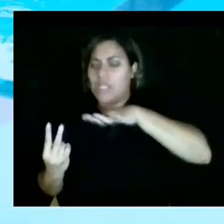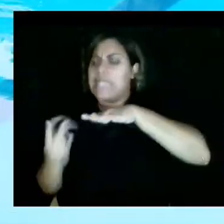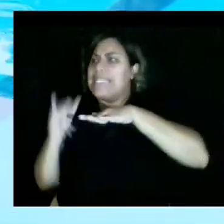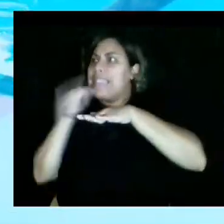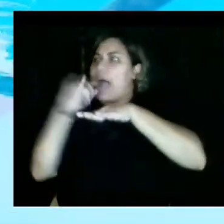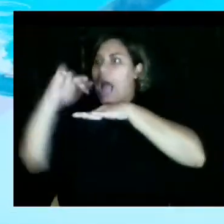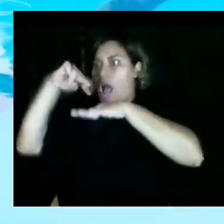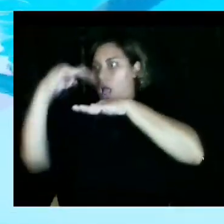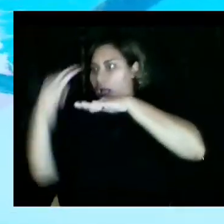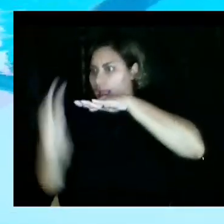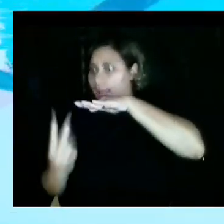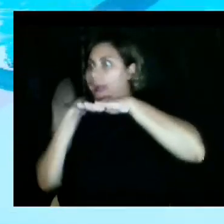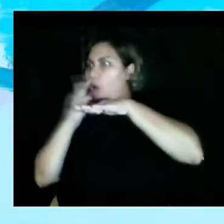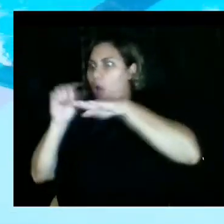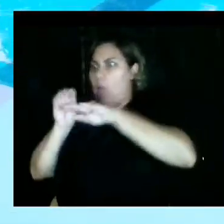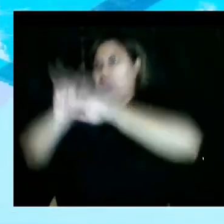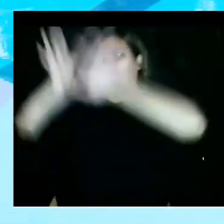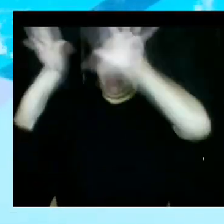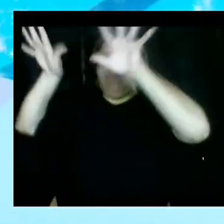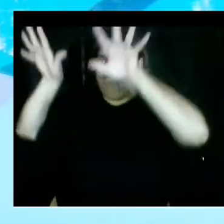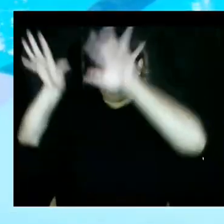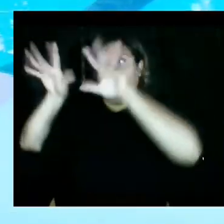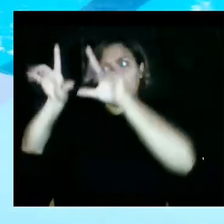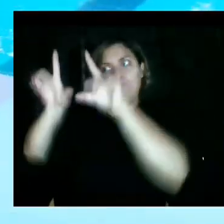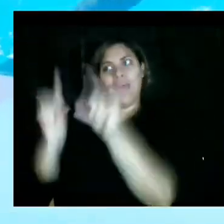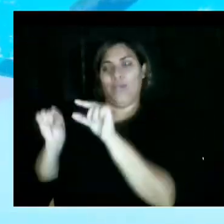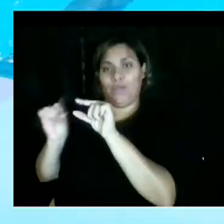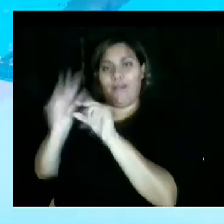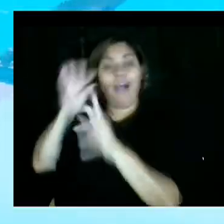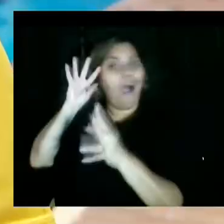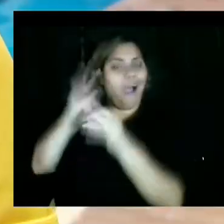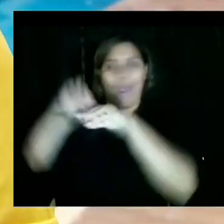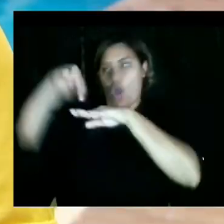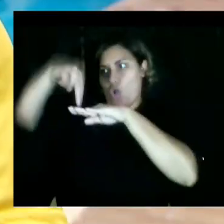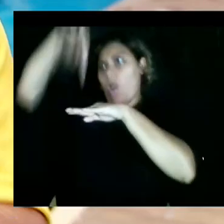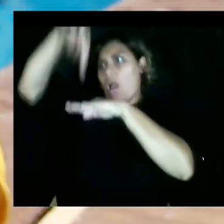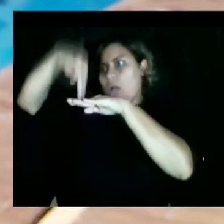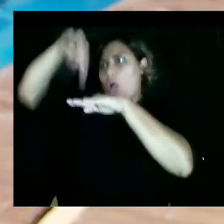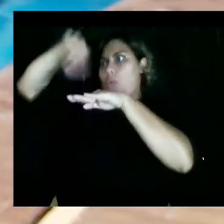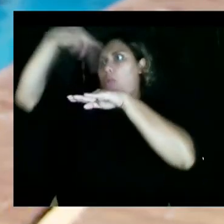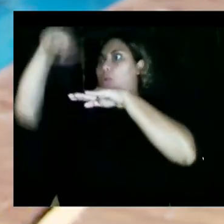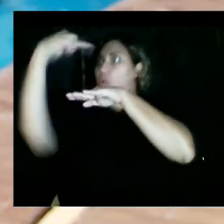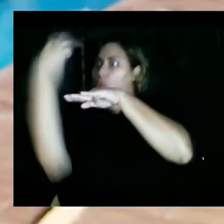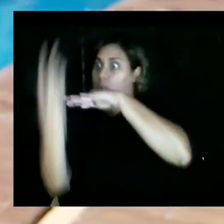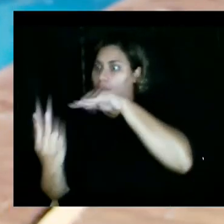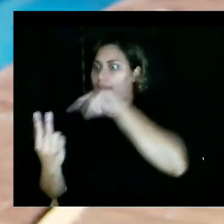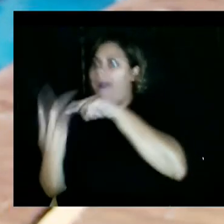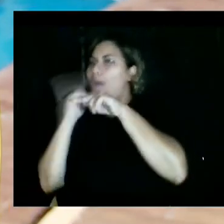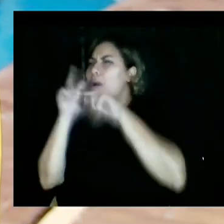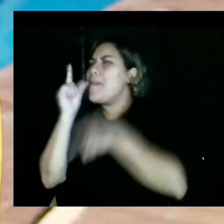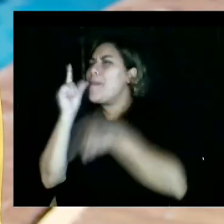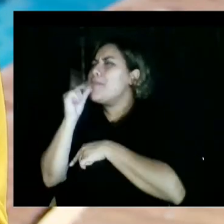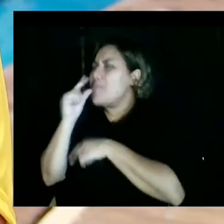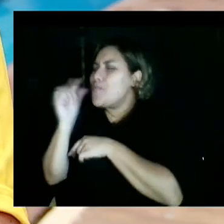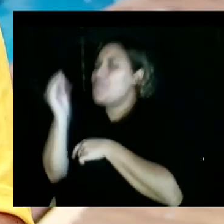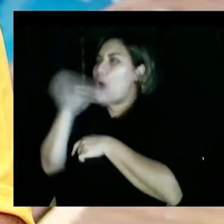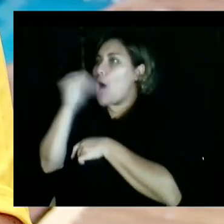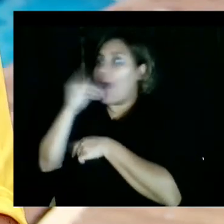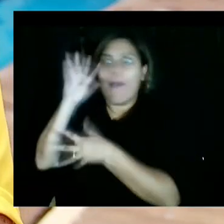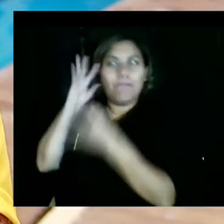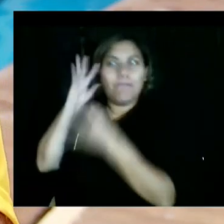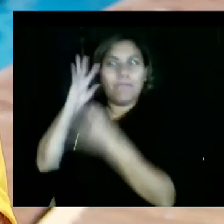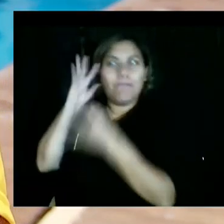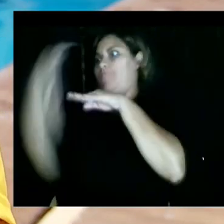espirrar, é sinal que o salto teve uma técnica melhor. E algumas posições do corpo são obrigatórias durante o